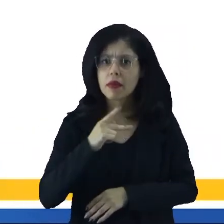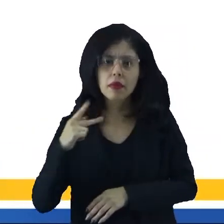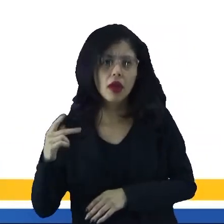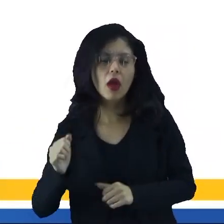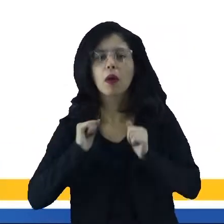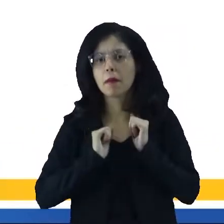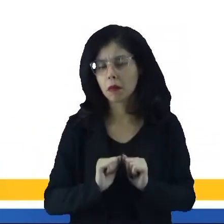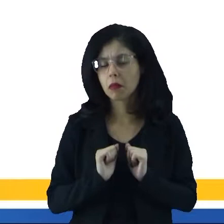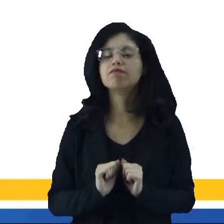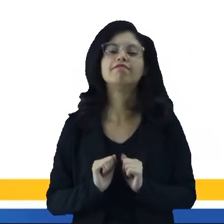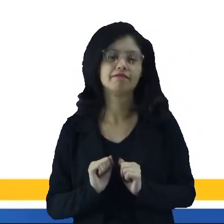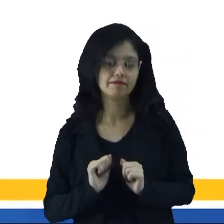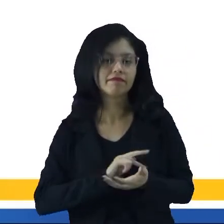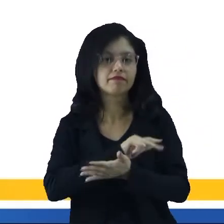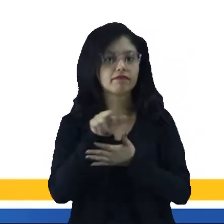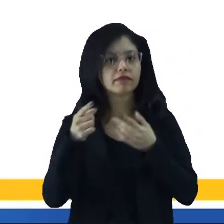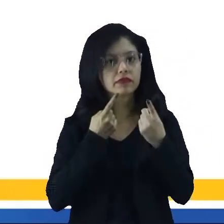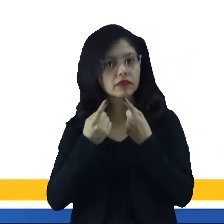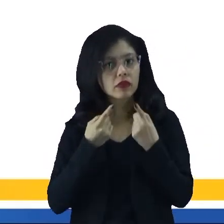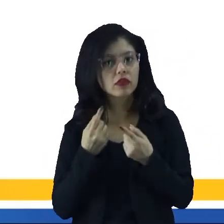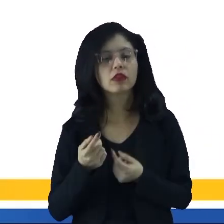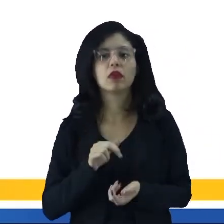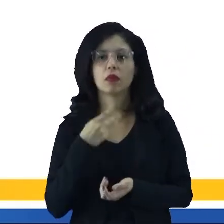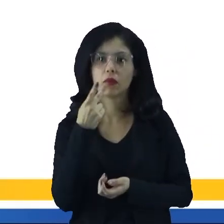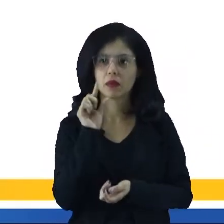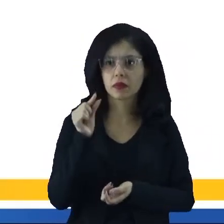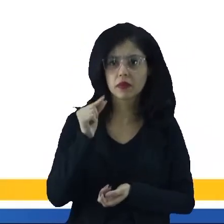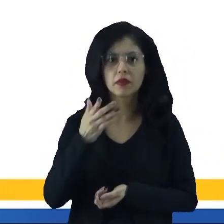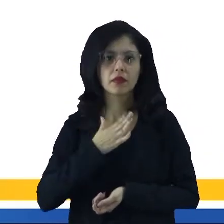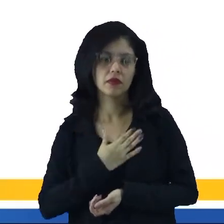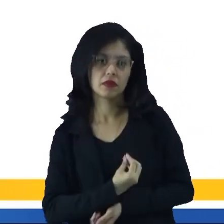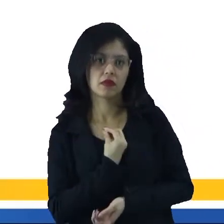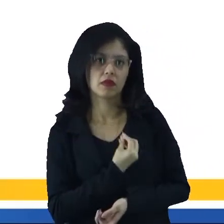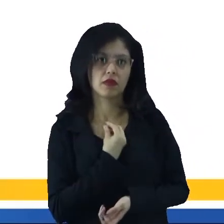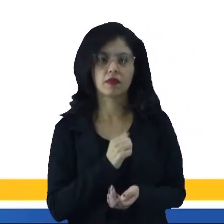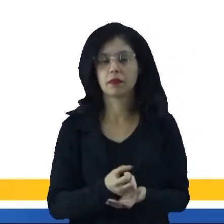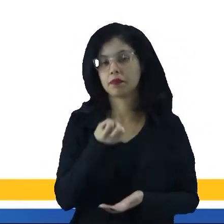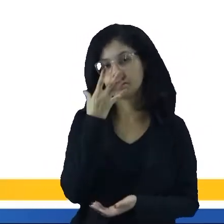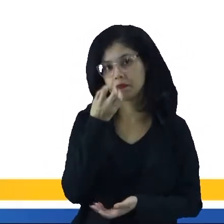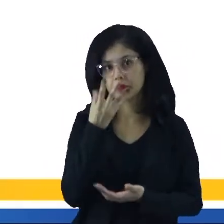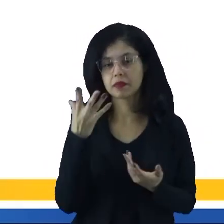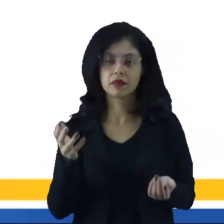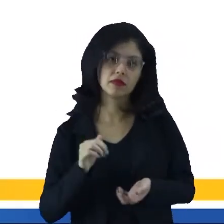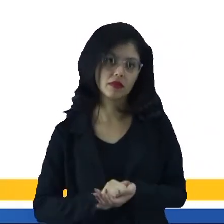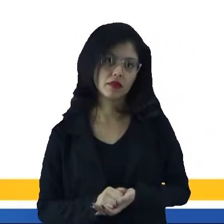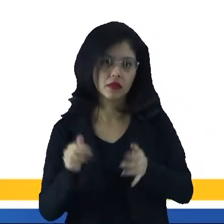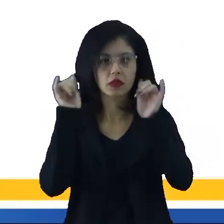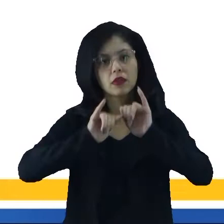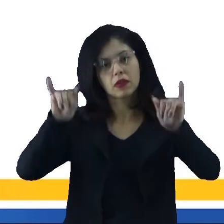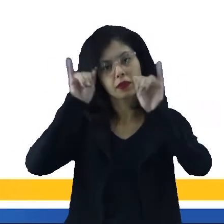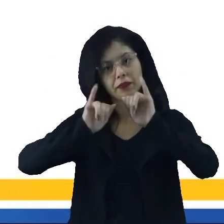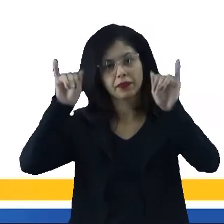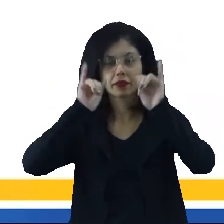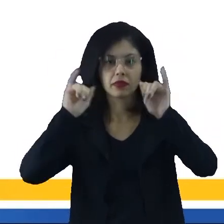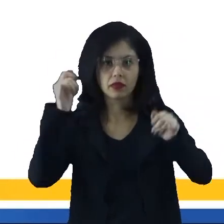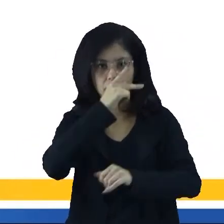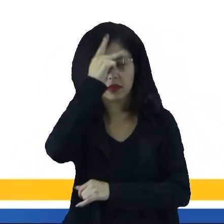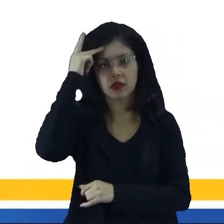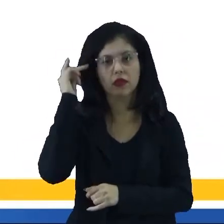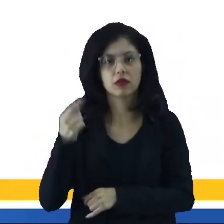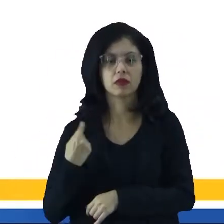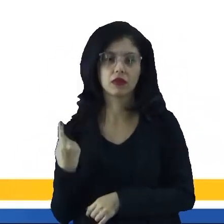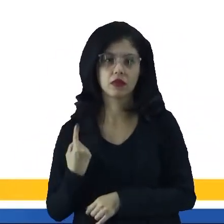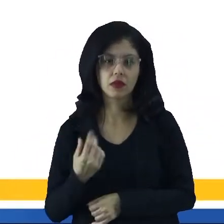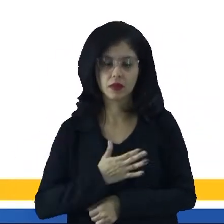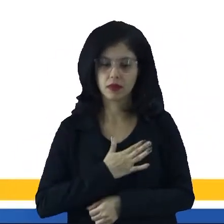onde eu posso conversar com várias pessoas, falar um pouco da minha vida, colocar fotos, informações sobre pessoais também, sobre